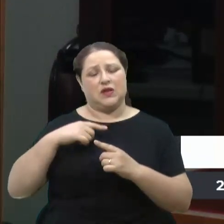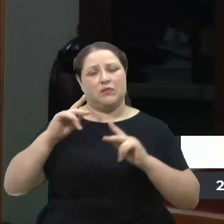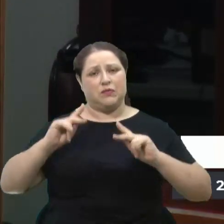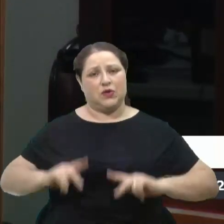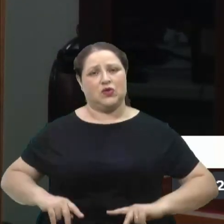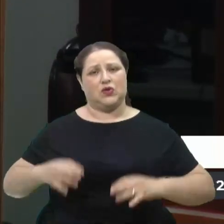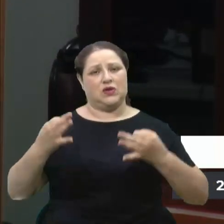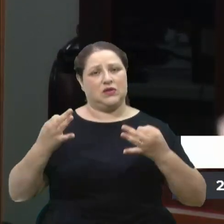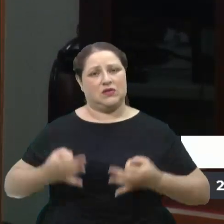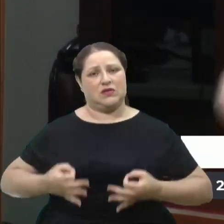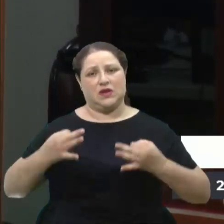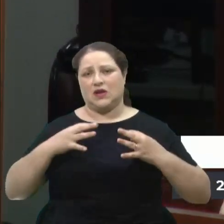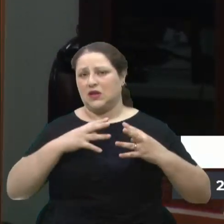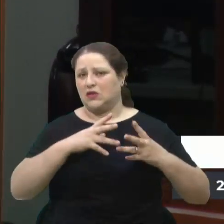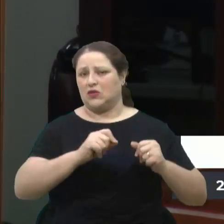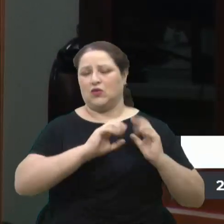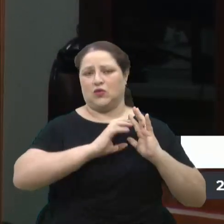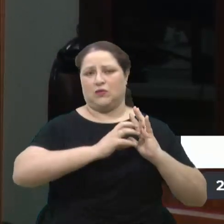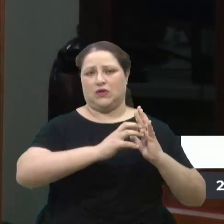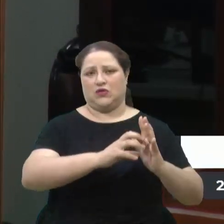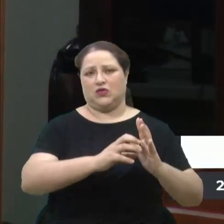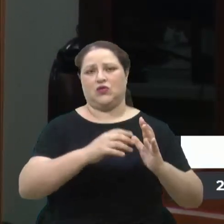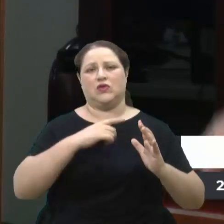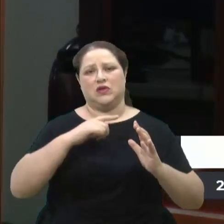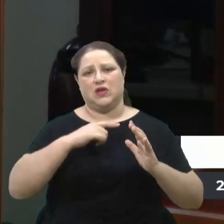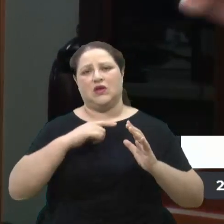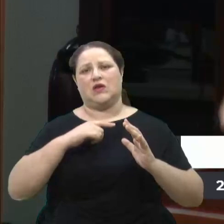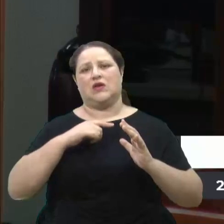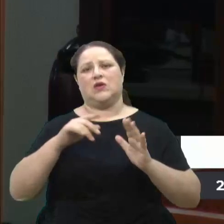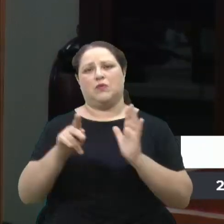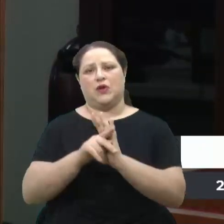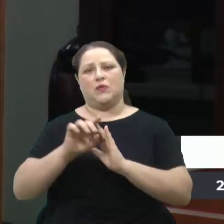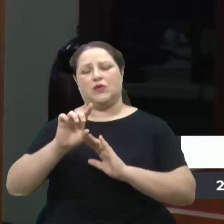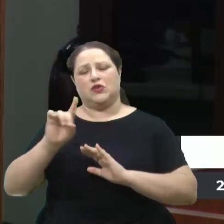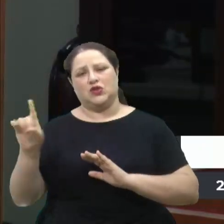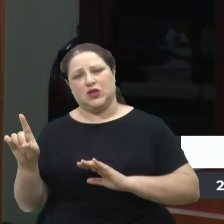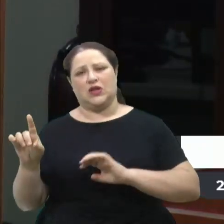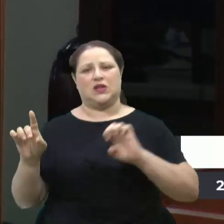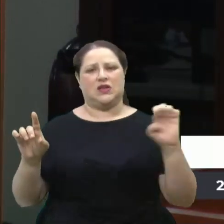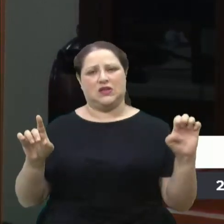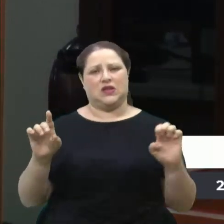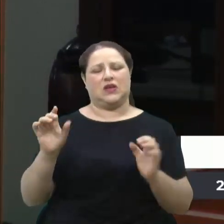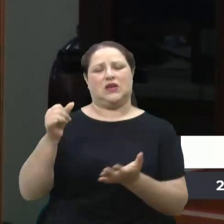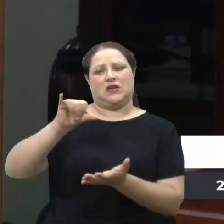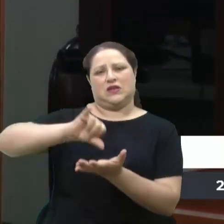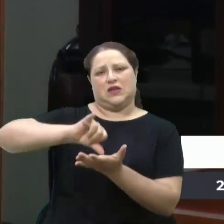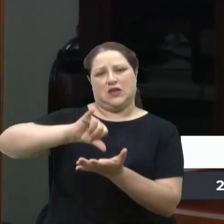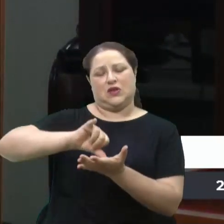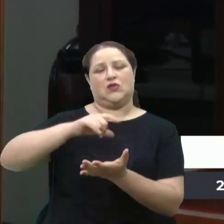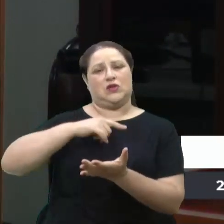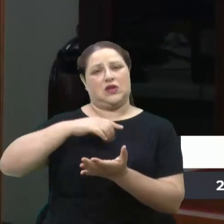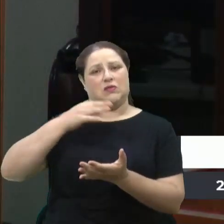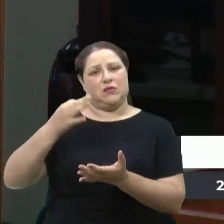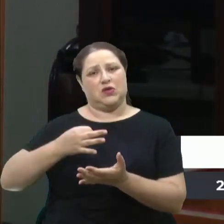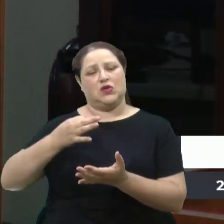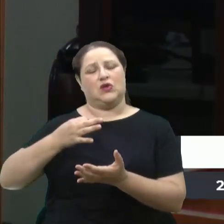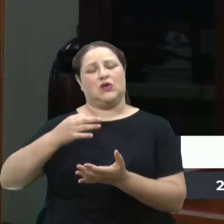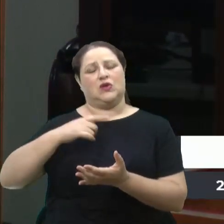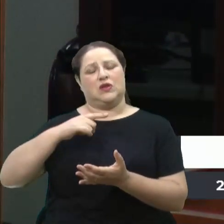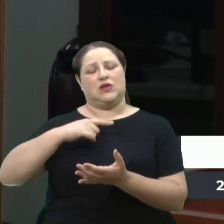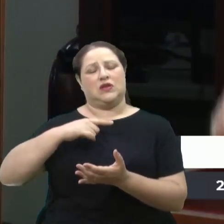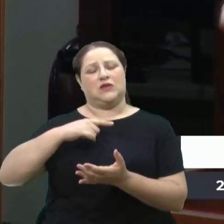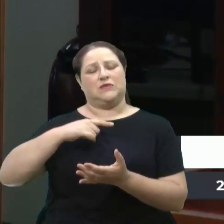os partidos. Nós temos pessoas honestas tanto na esquerda, na direita e no centro. E essas pessoas têm direito de se